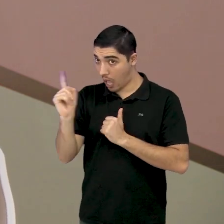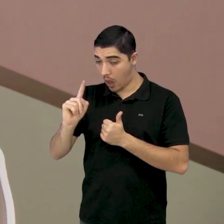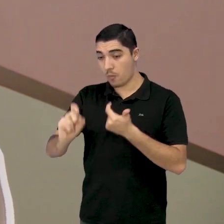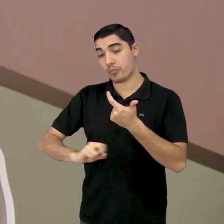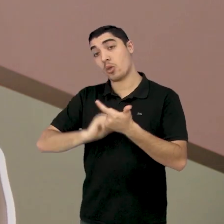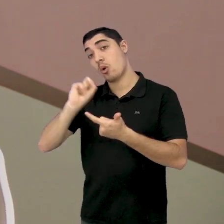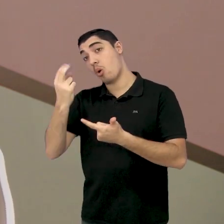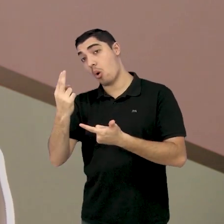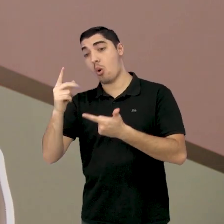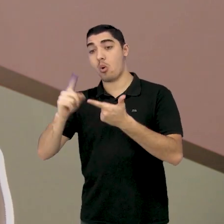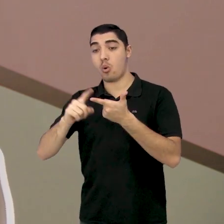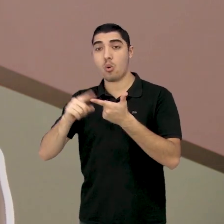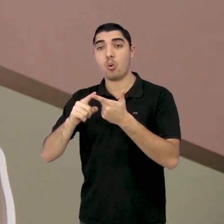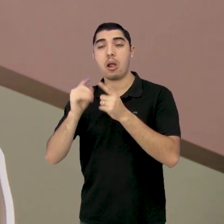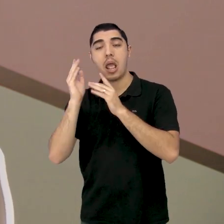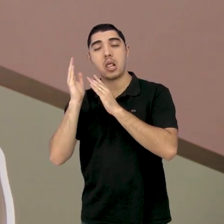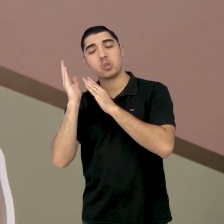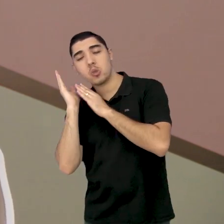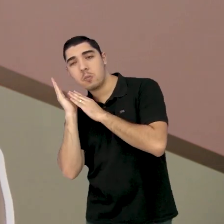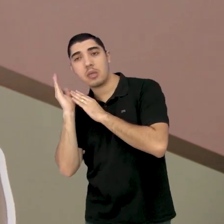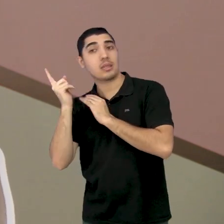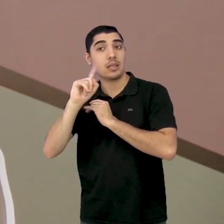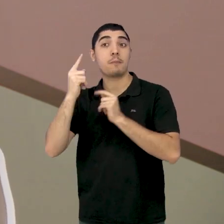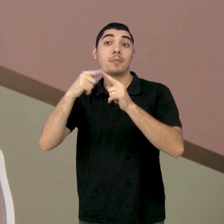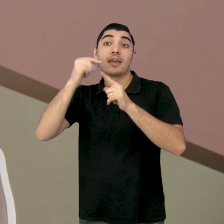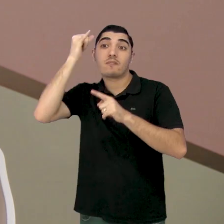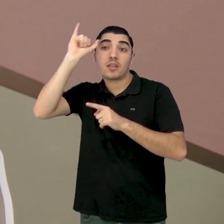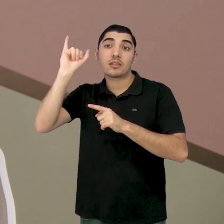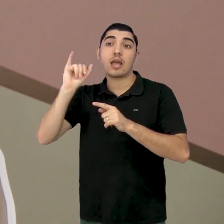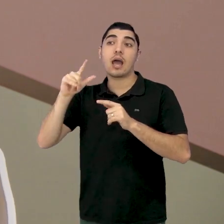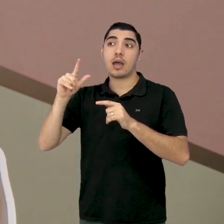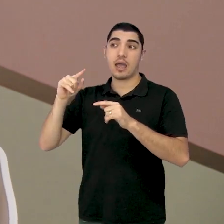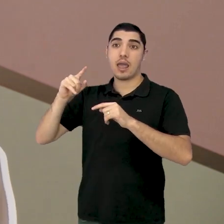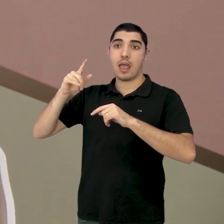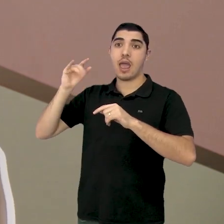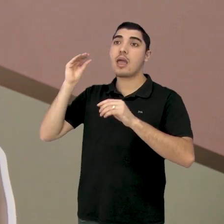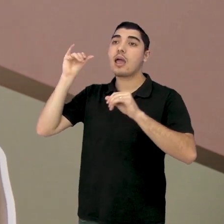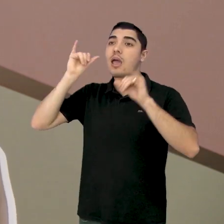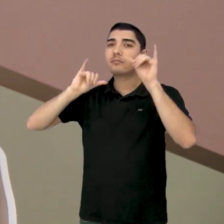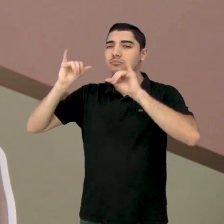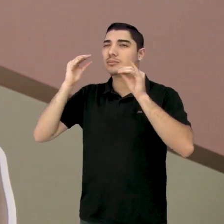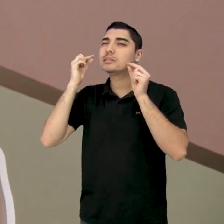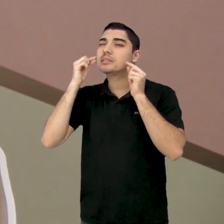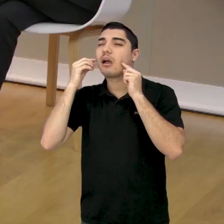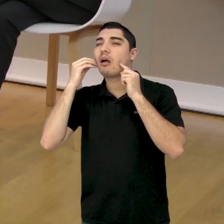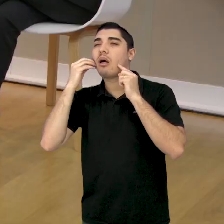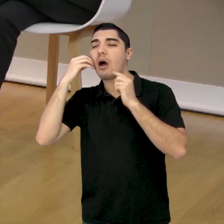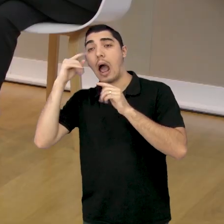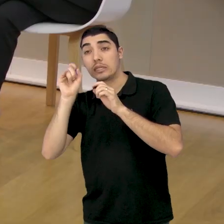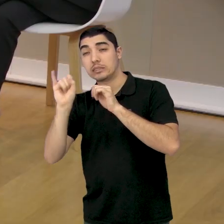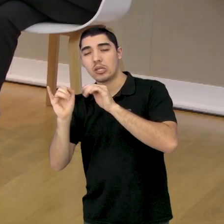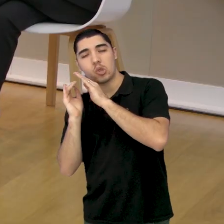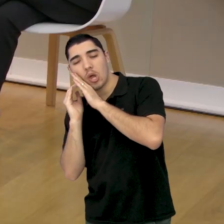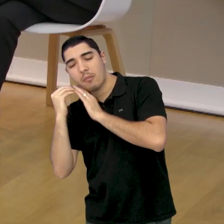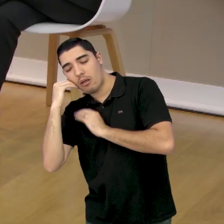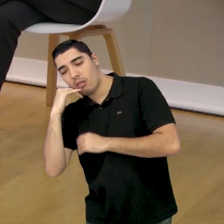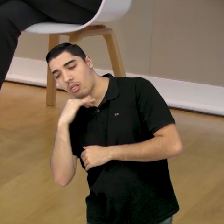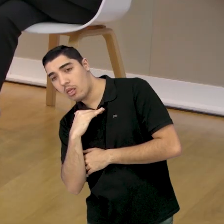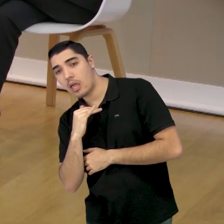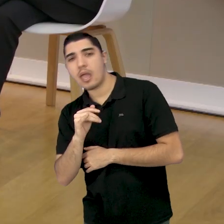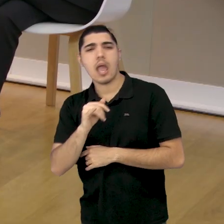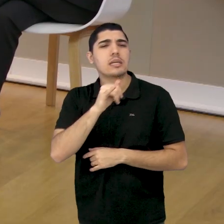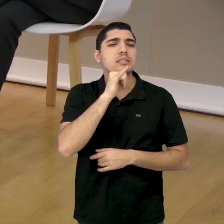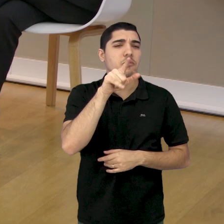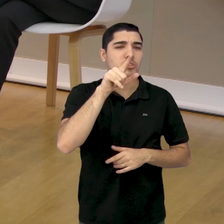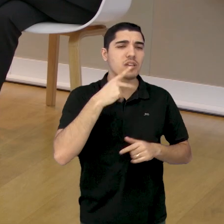também, para não acontecer o risco de migrar, né, o produto para outro músculo que a gente não queira. Abaixar a cabeça que você fala, por exemplo, colocar um sapato, alguma